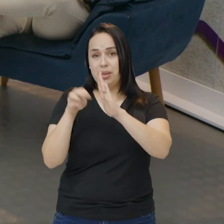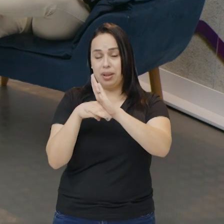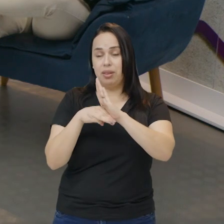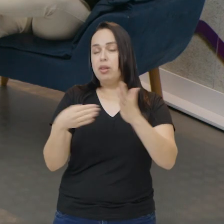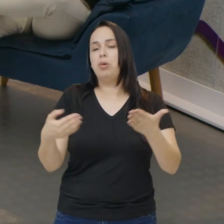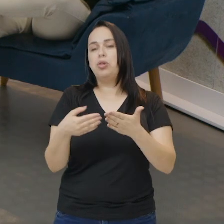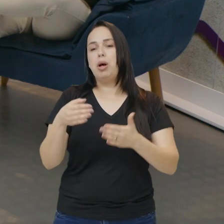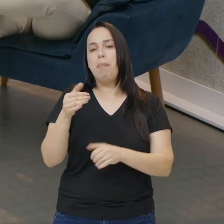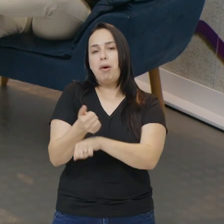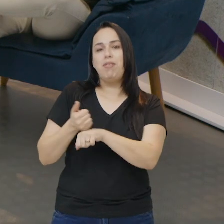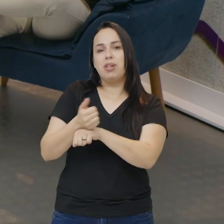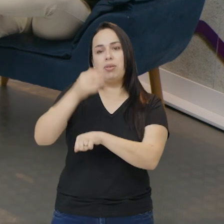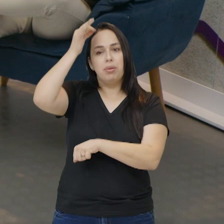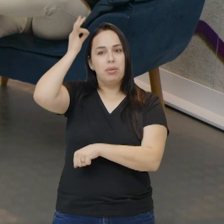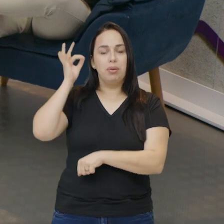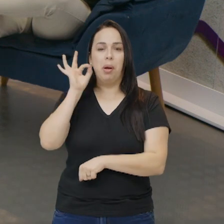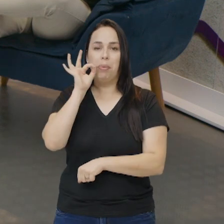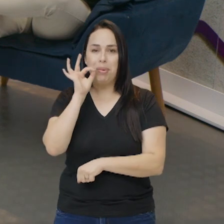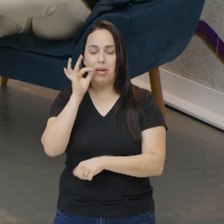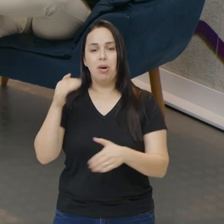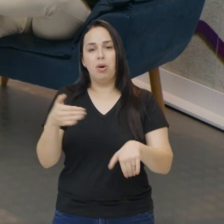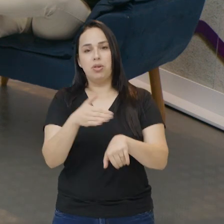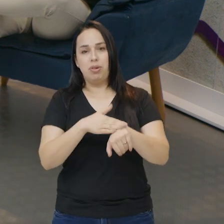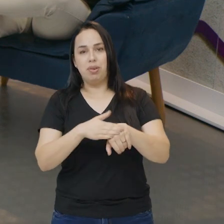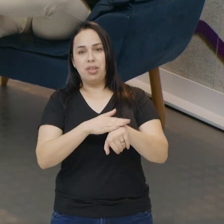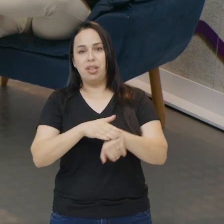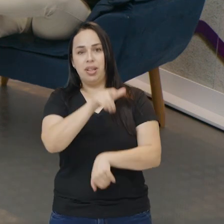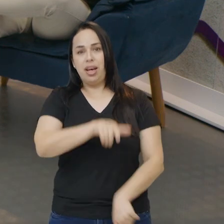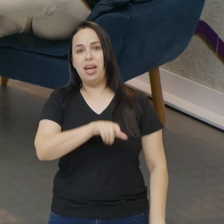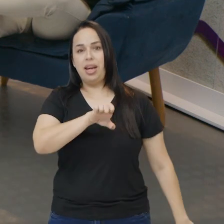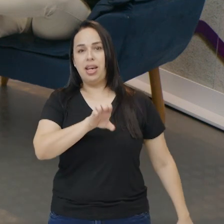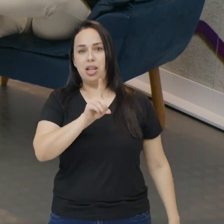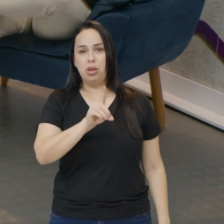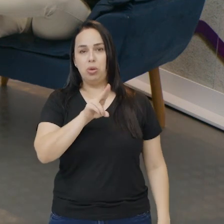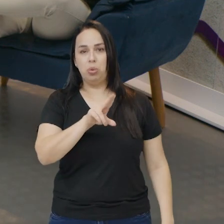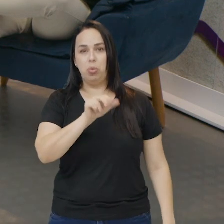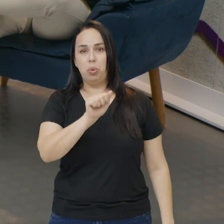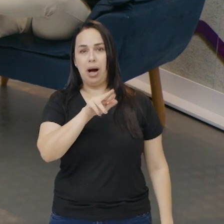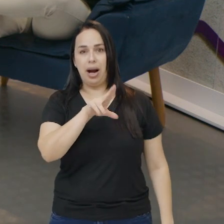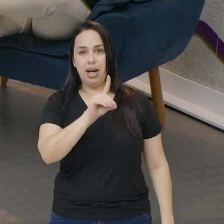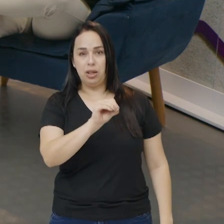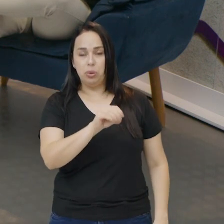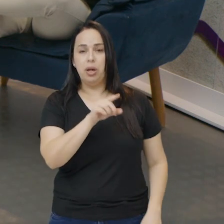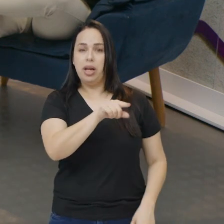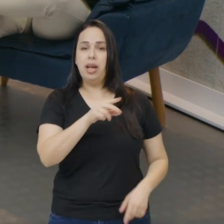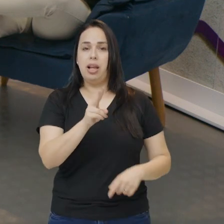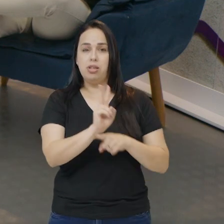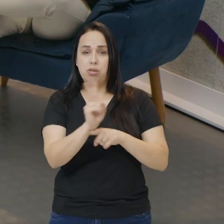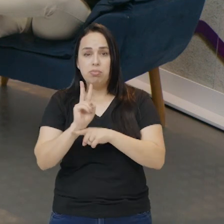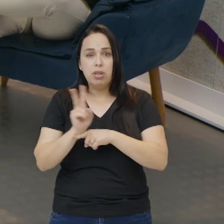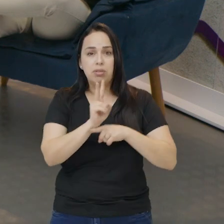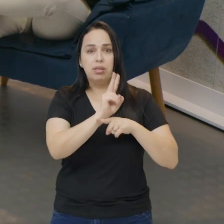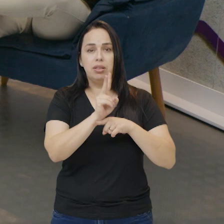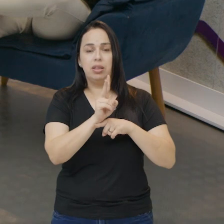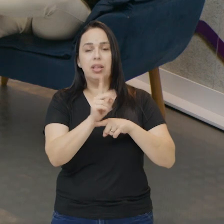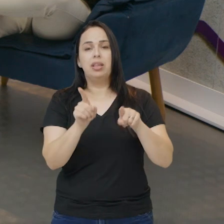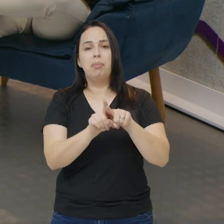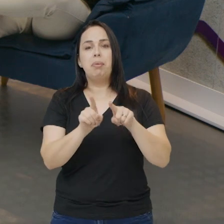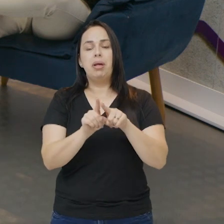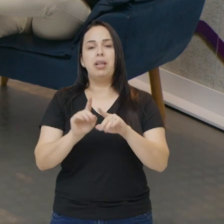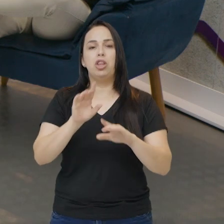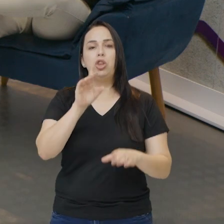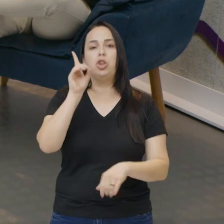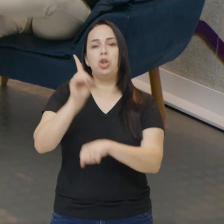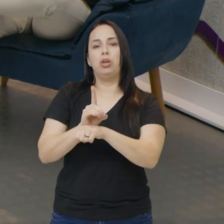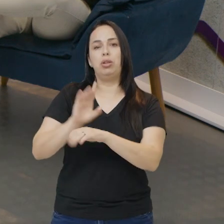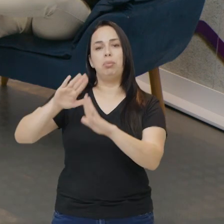profissão de teleatendimento. E quem vai conversar conosco é o Eduardo Gomes Jordão, supervisor de telemarketing e proprietário